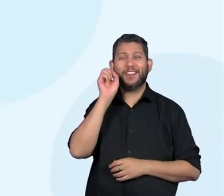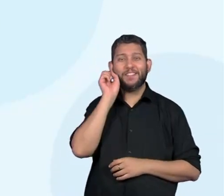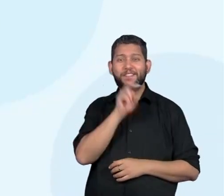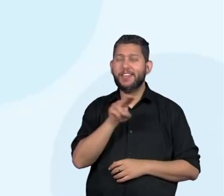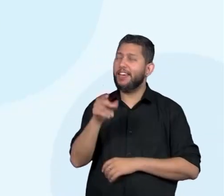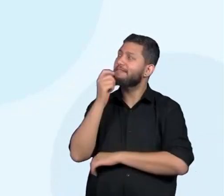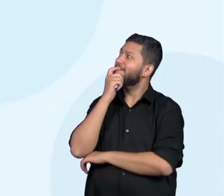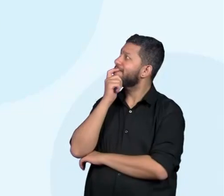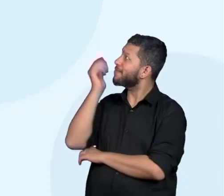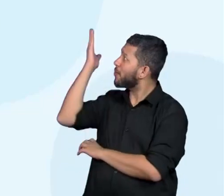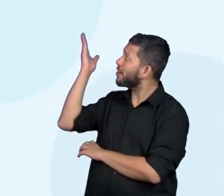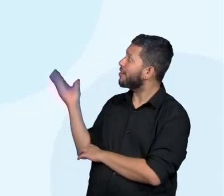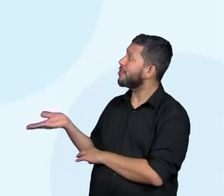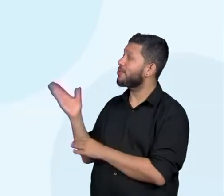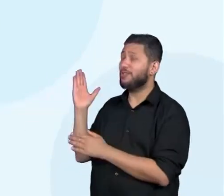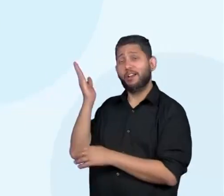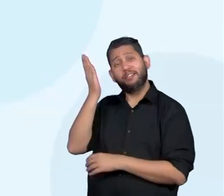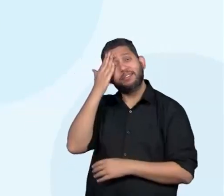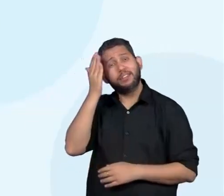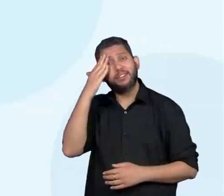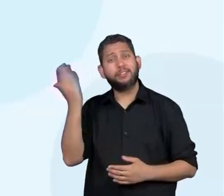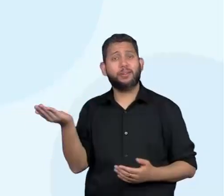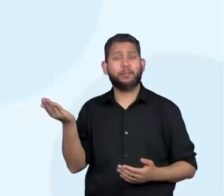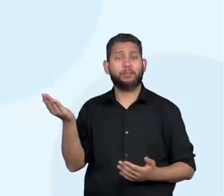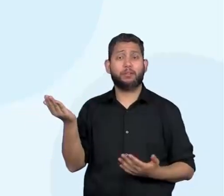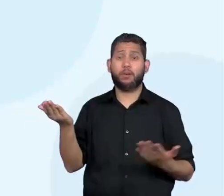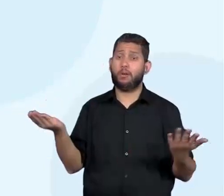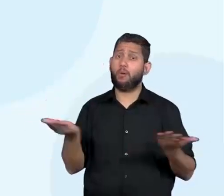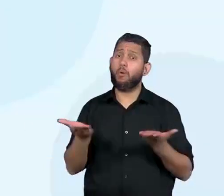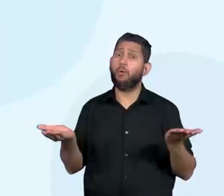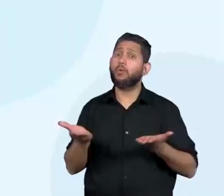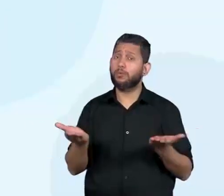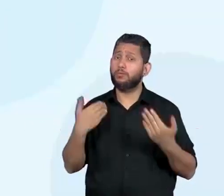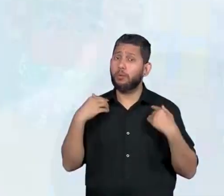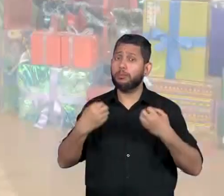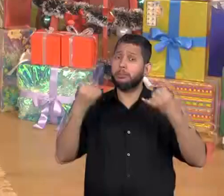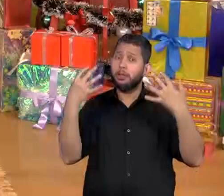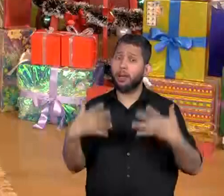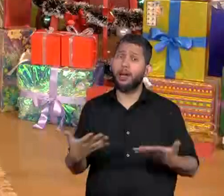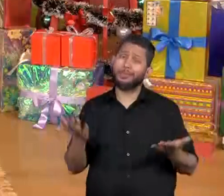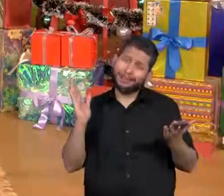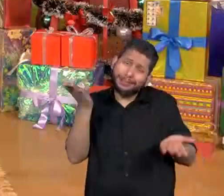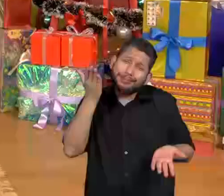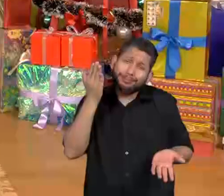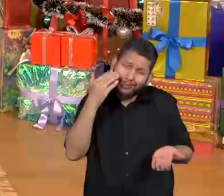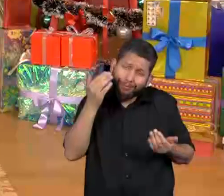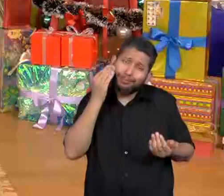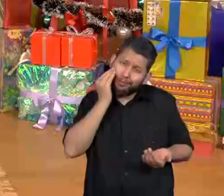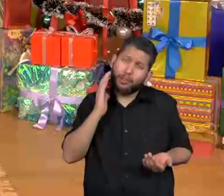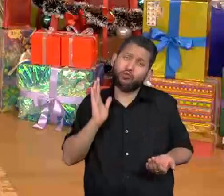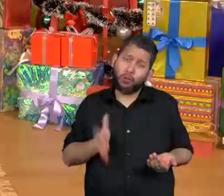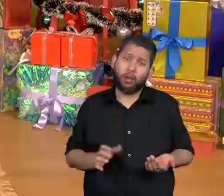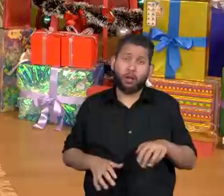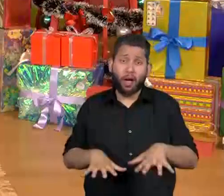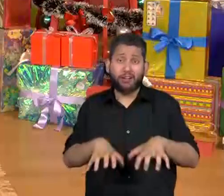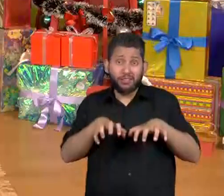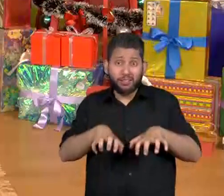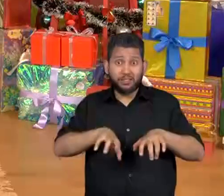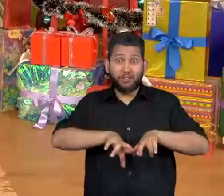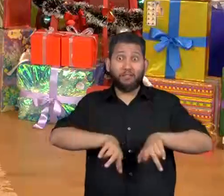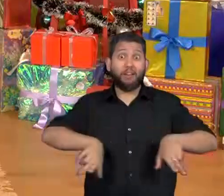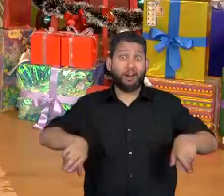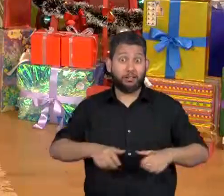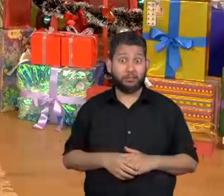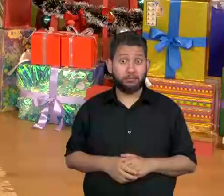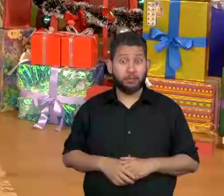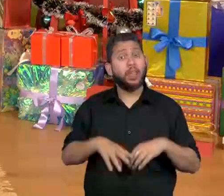objetivos, Pro, nós já percebemos que há mais de um tipo de raiz, não é? Exatamente. E também há mais de um tipo